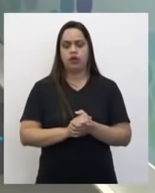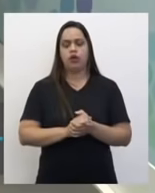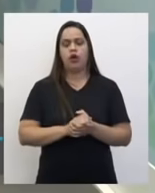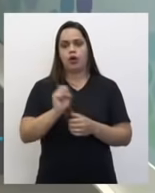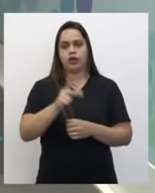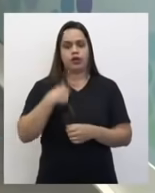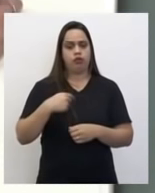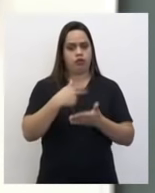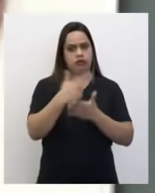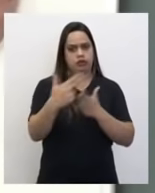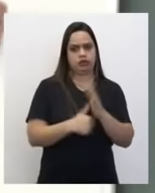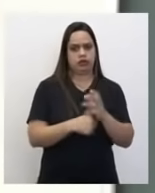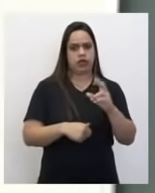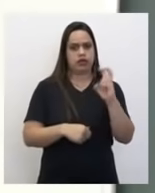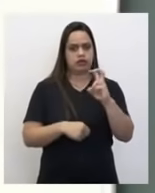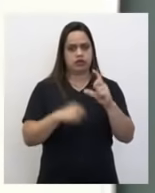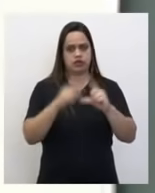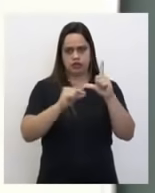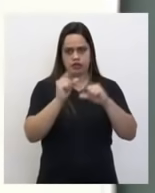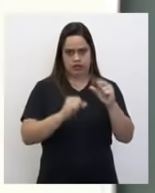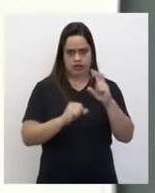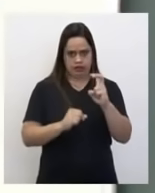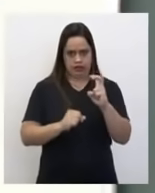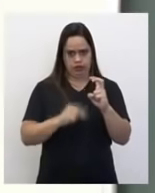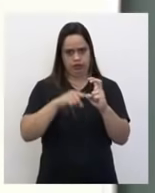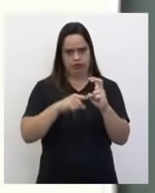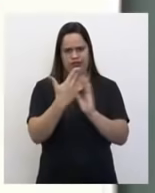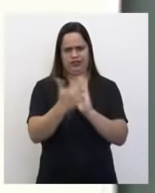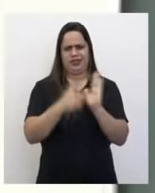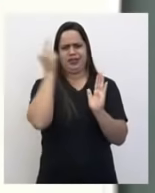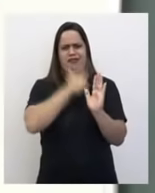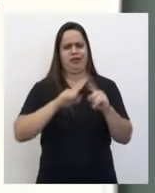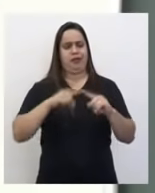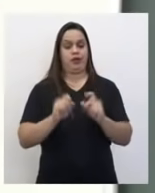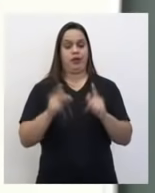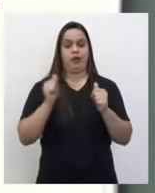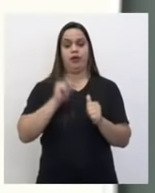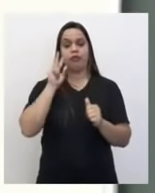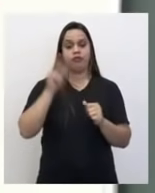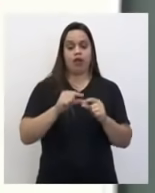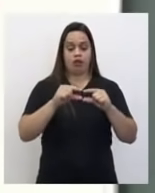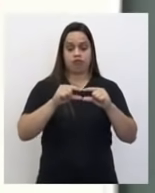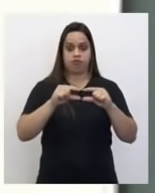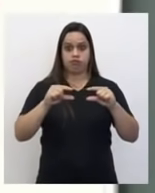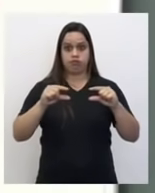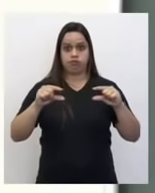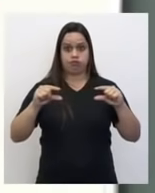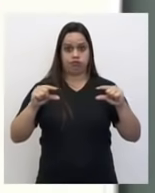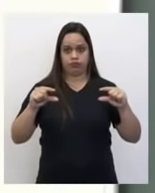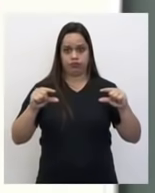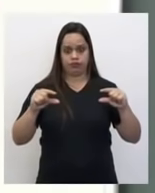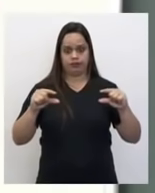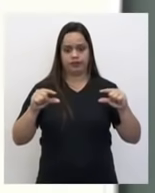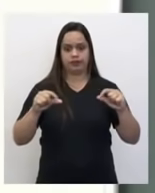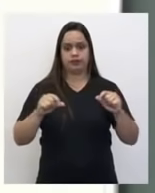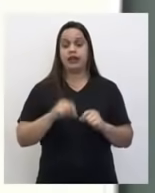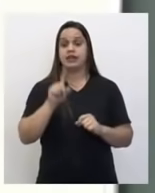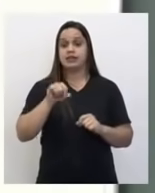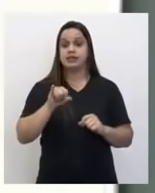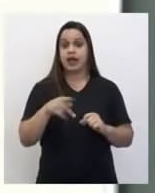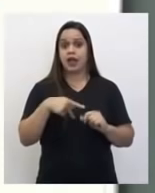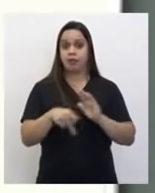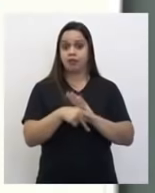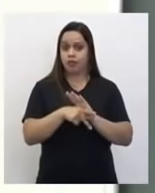bem. Então, ó, aqui eu tenho cinco estrelinhas. Olha o tamanho que eu levei pro sistema decimal. Eu